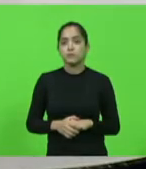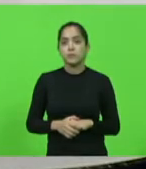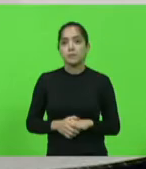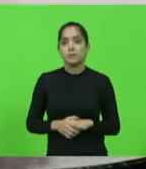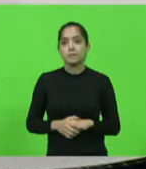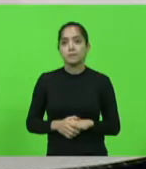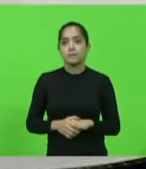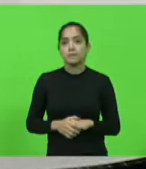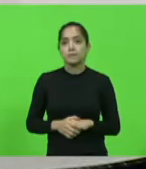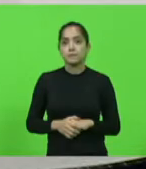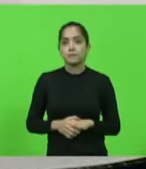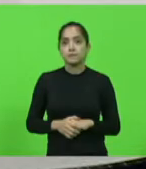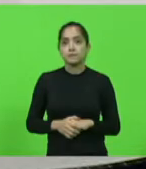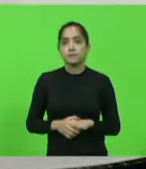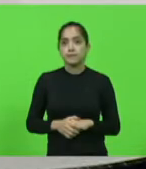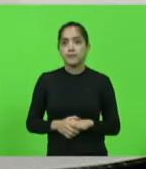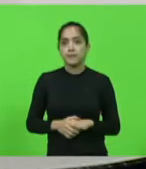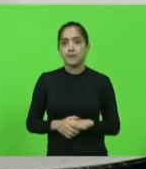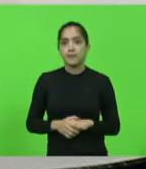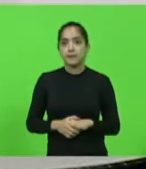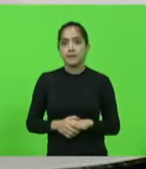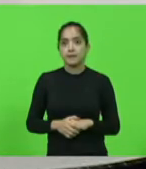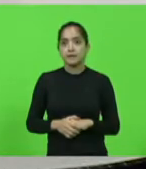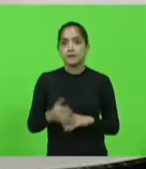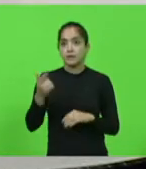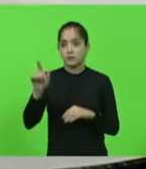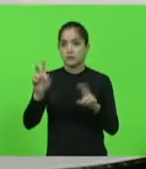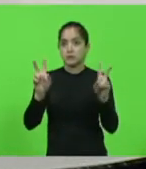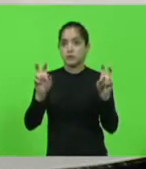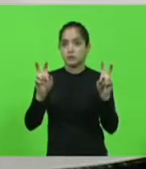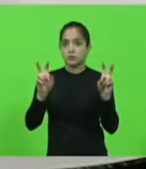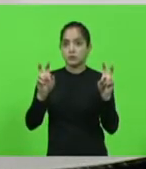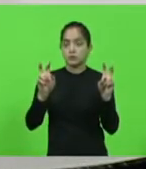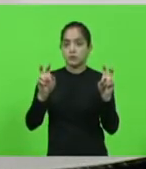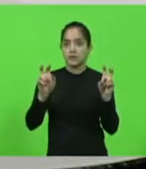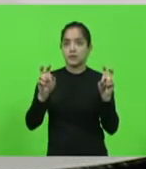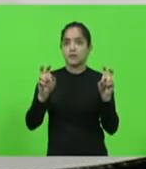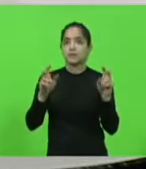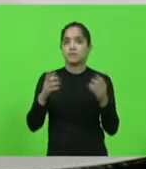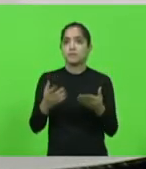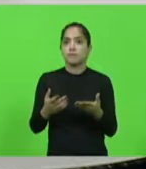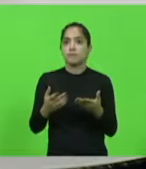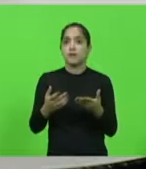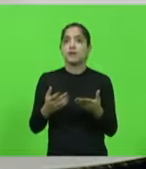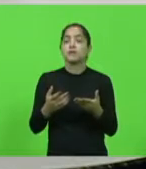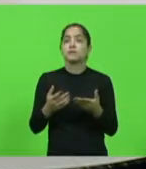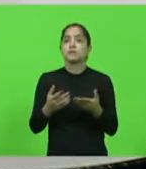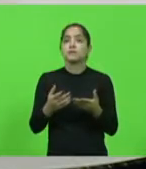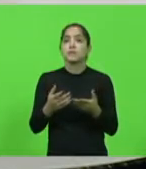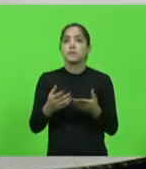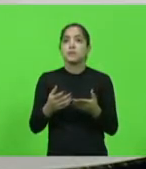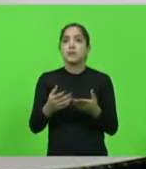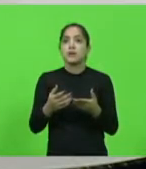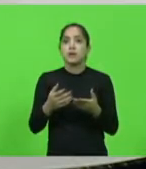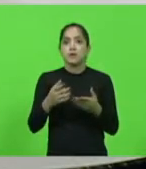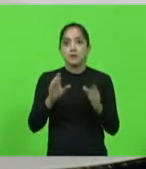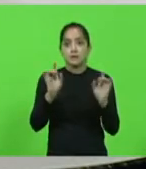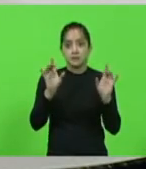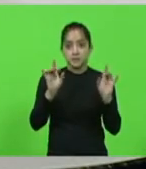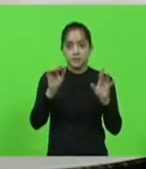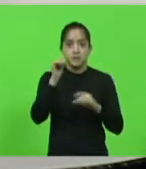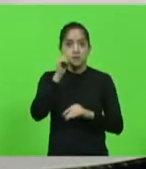Ainda bem que tinha uma aguinha aqui. O outro tema, em referência à Procuradoria Especial da Mulher, que também